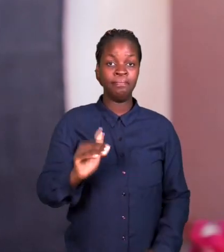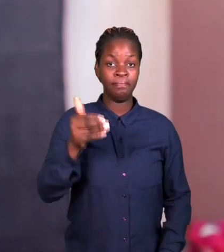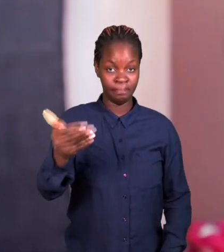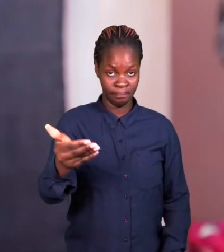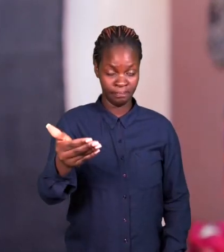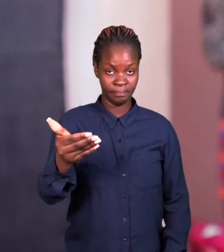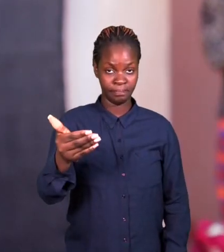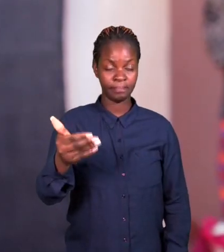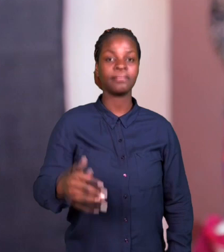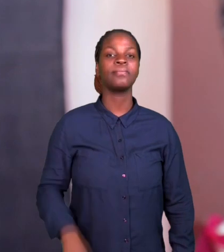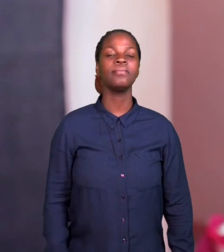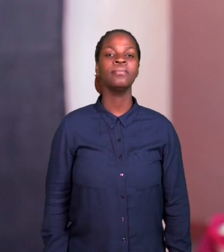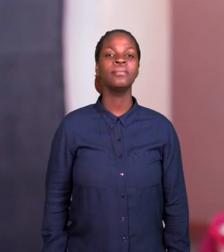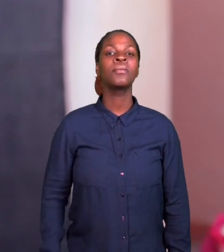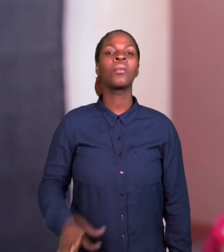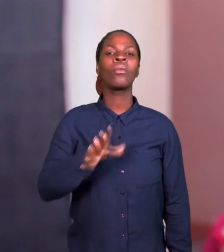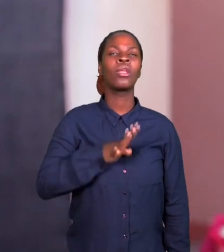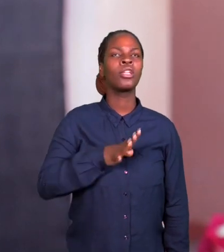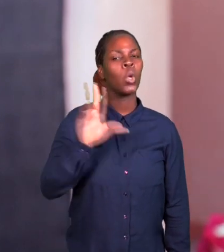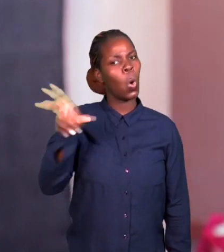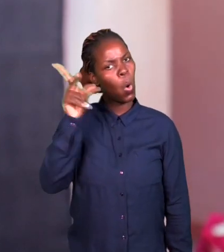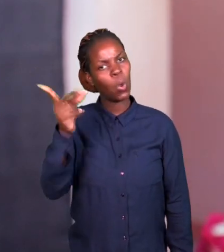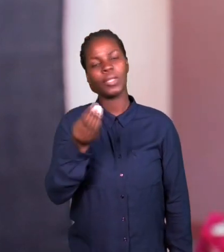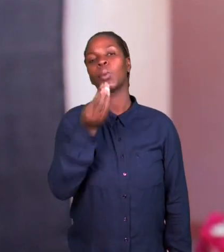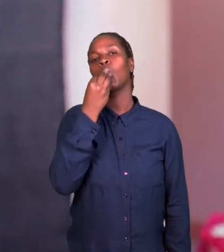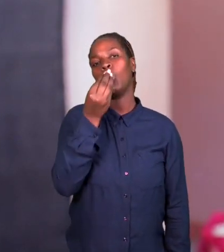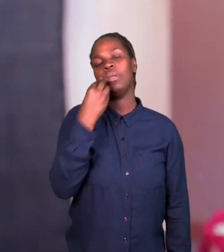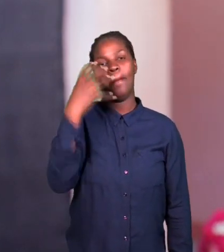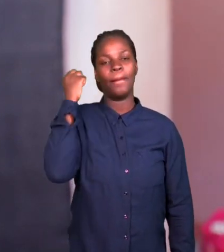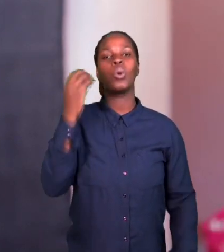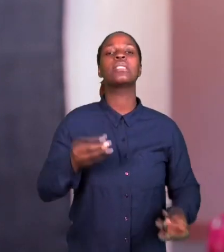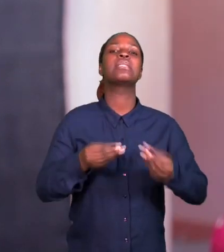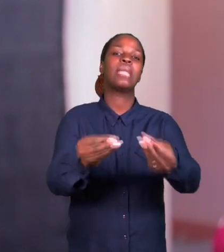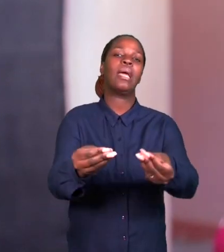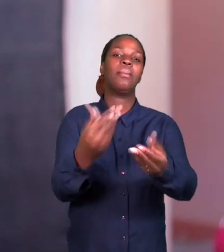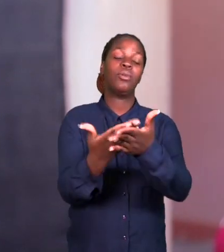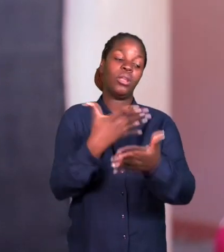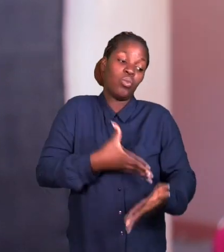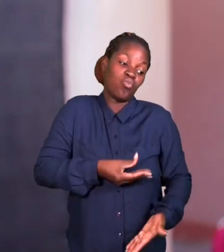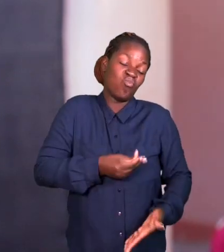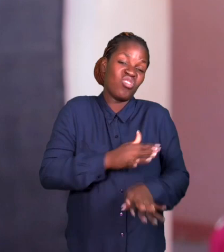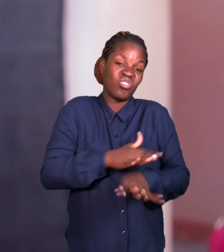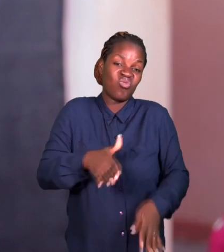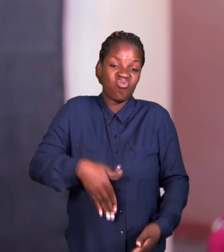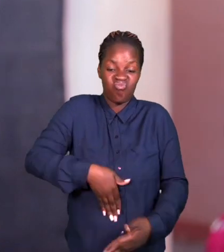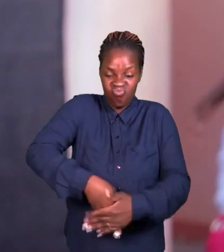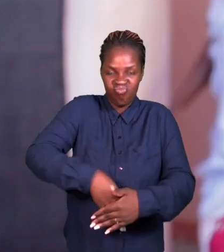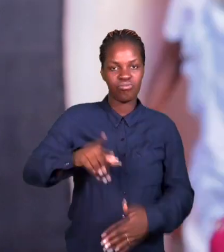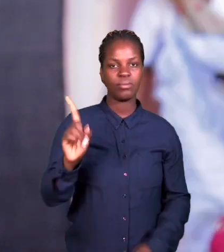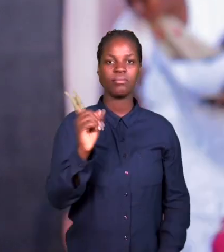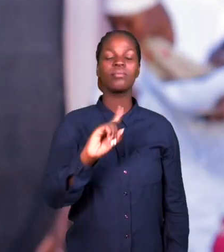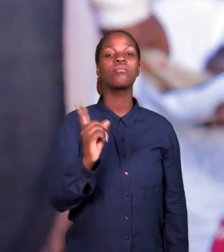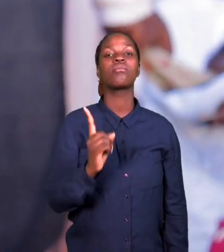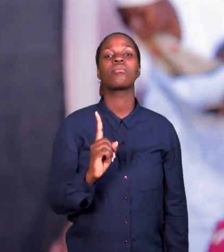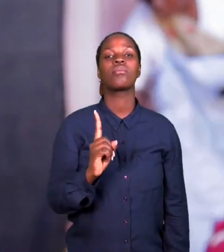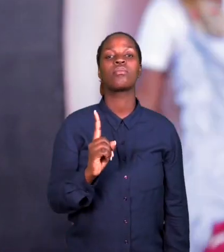6 meses, já há outras necessidades que já são aumentadas para o bebê, que já não é suficiente o leite materno, que aí